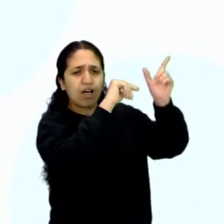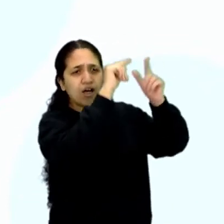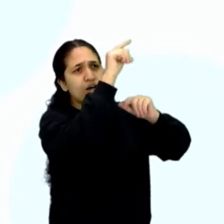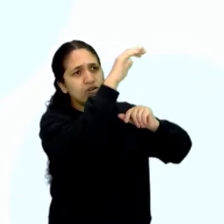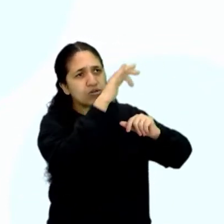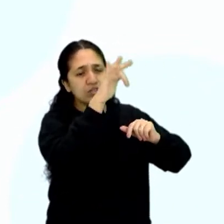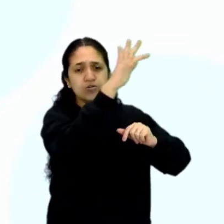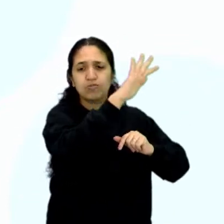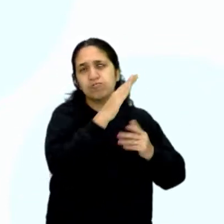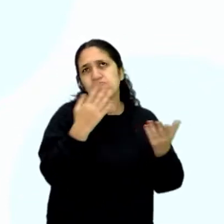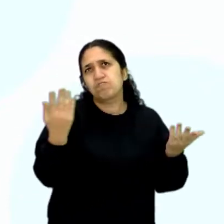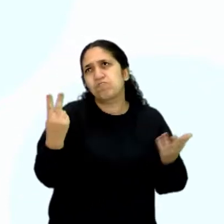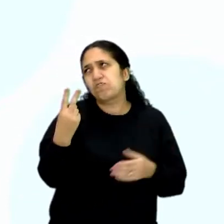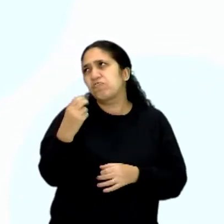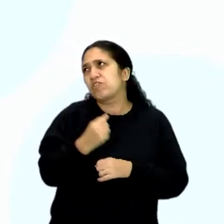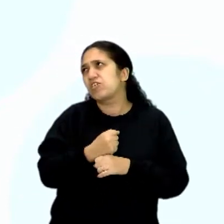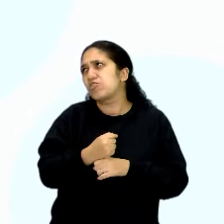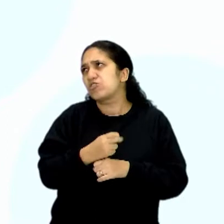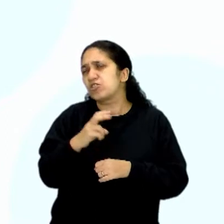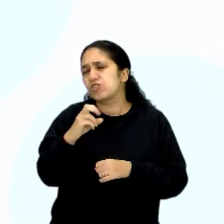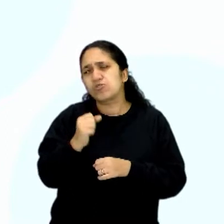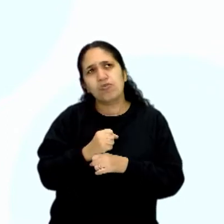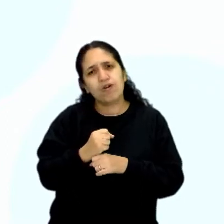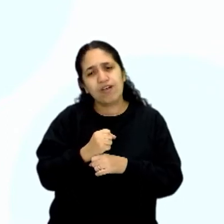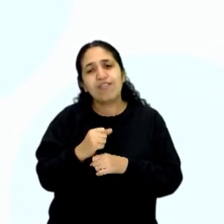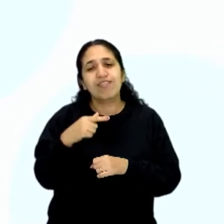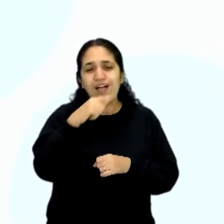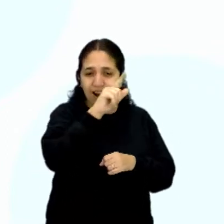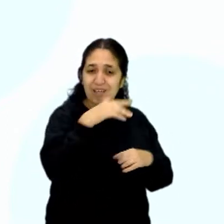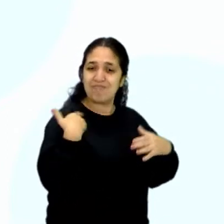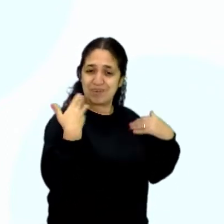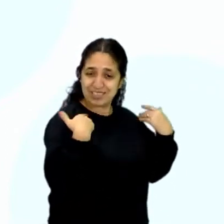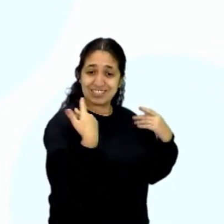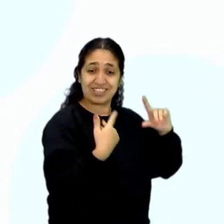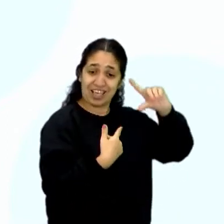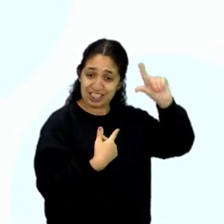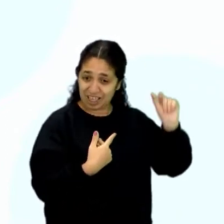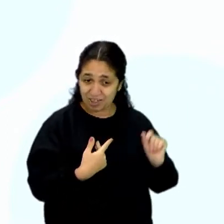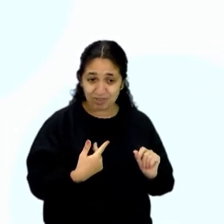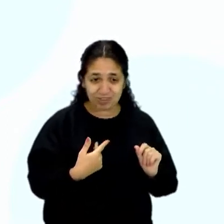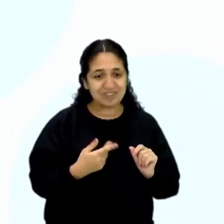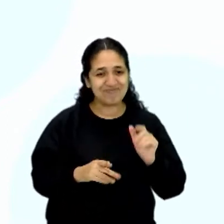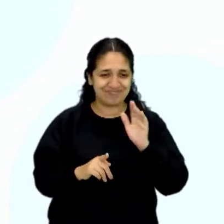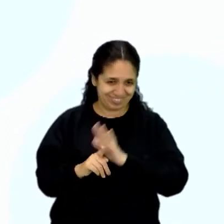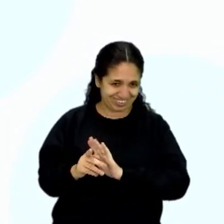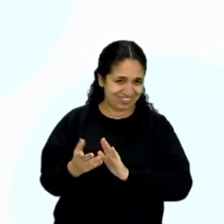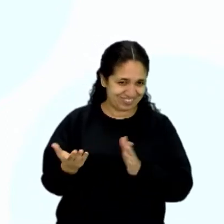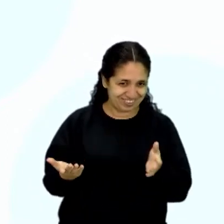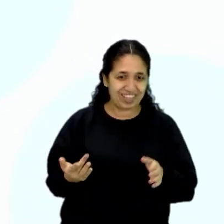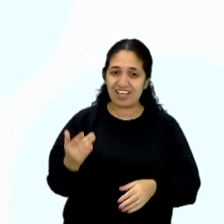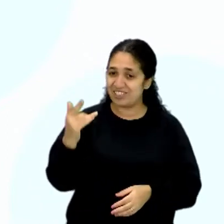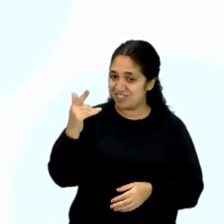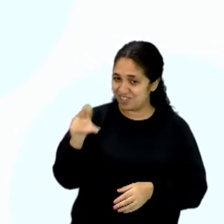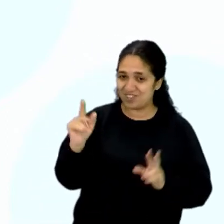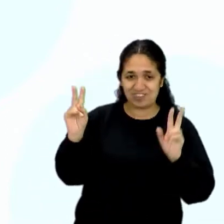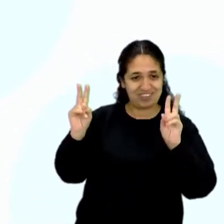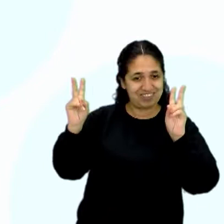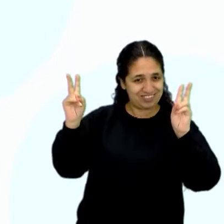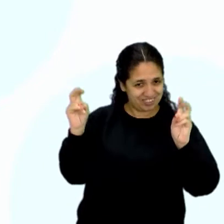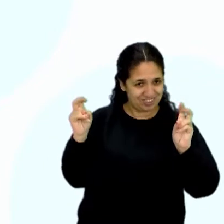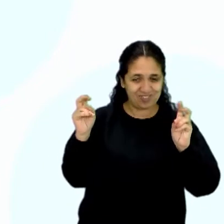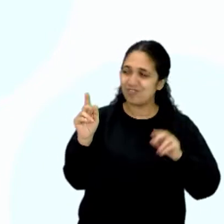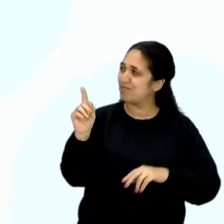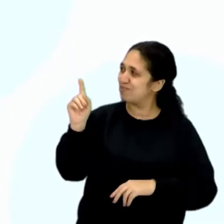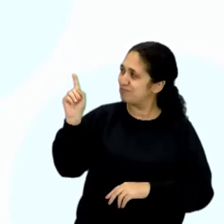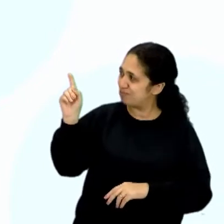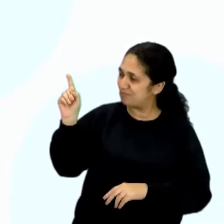sabe, daqui a 20 ou 50 anos, poderemos dar uma voltinha na Lua? Pergunta o professor. Então, de novo aqui, ó, o uso,